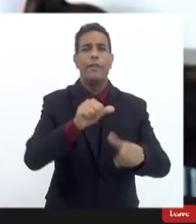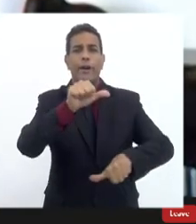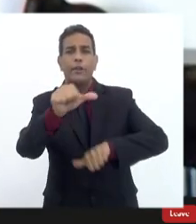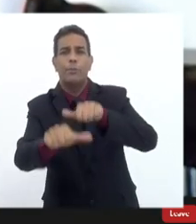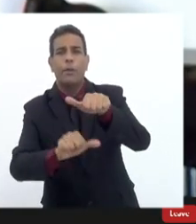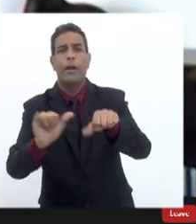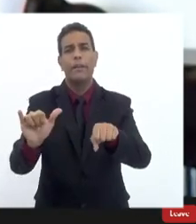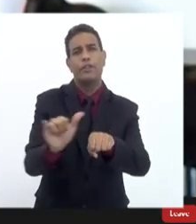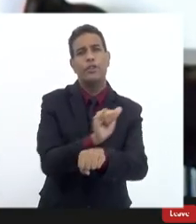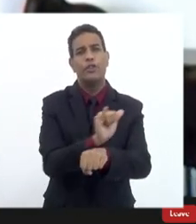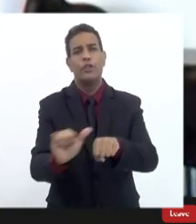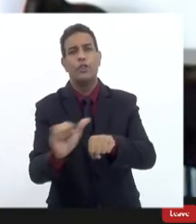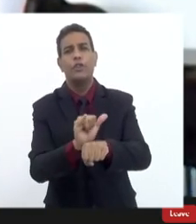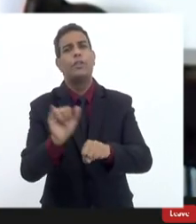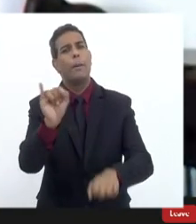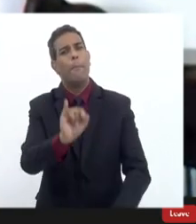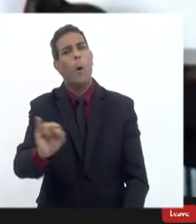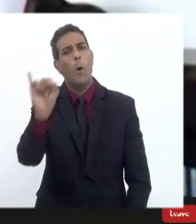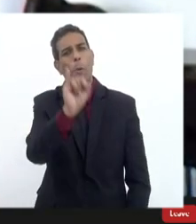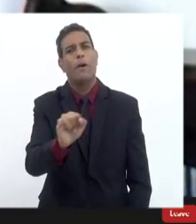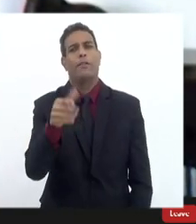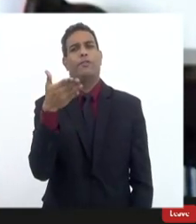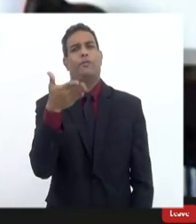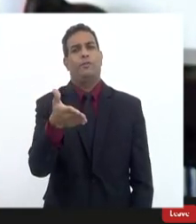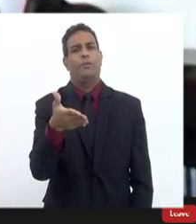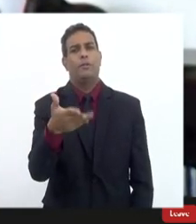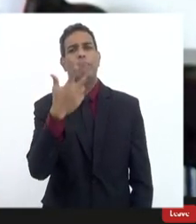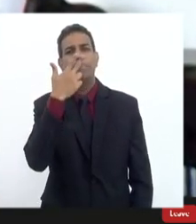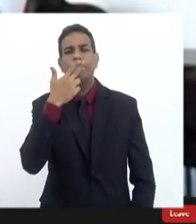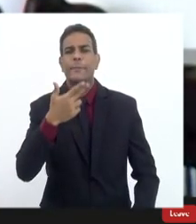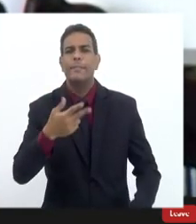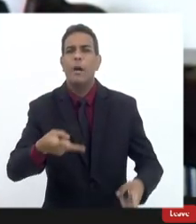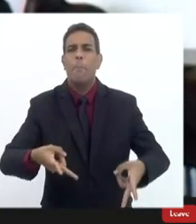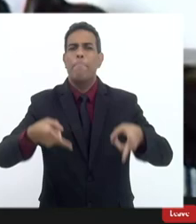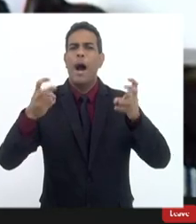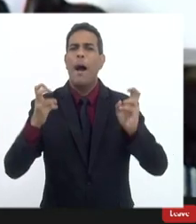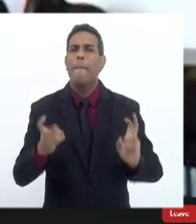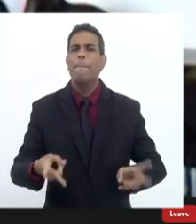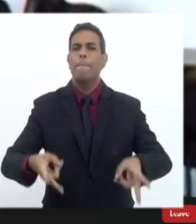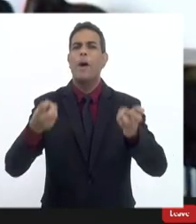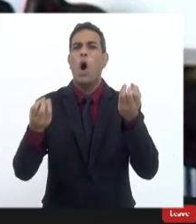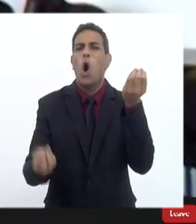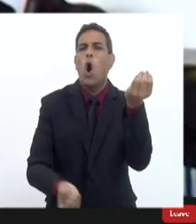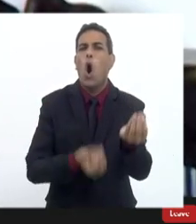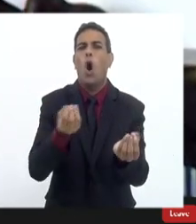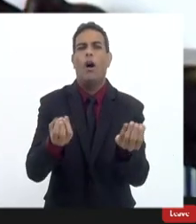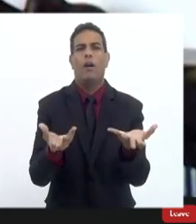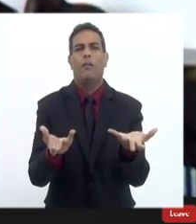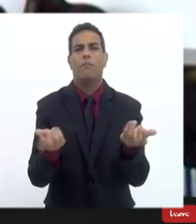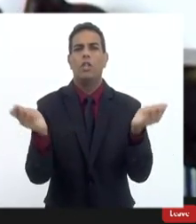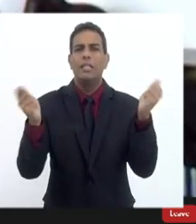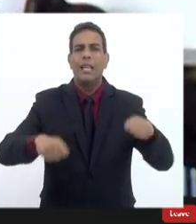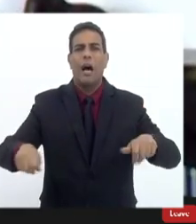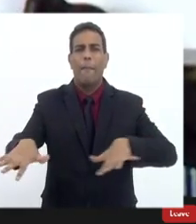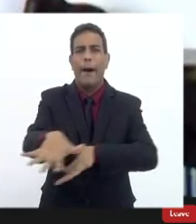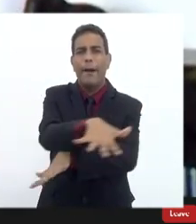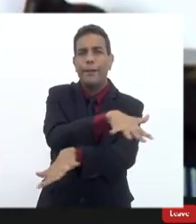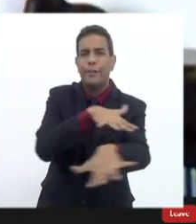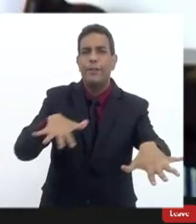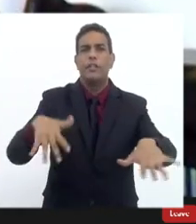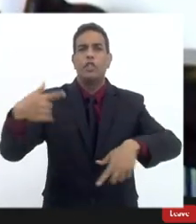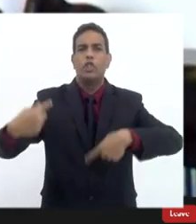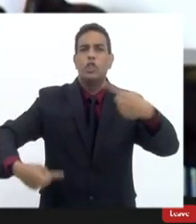mudanças, que são muito importantes e nos permitem, assim, fazer com que a audiência pública seja esse espaço de ampliação